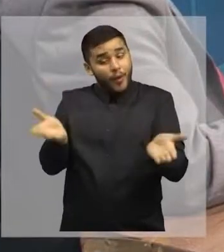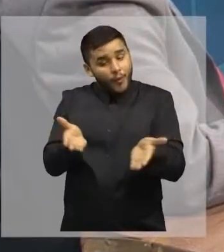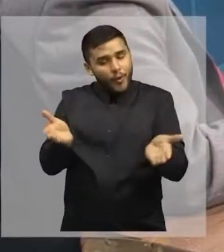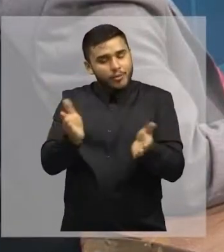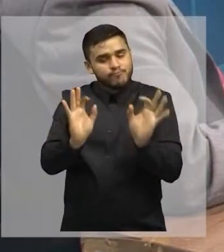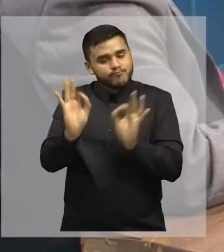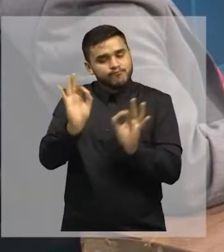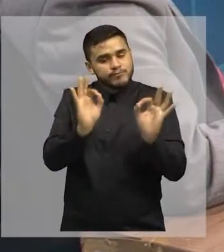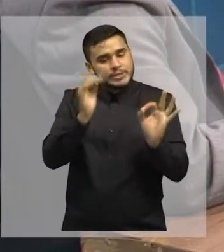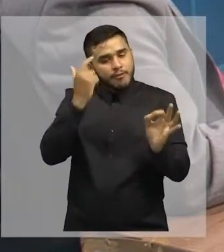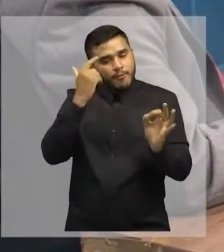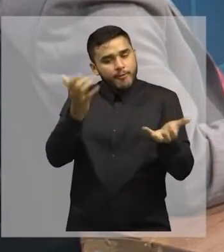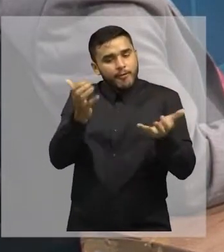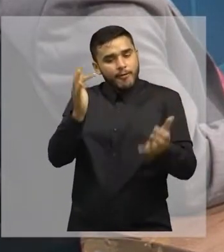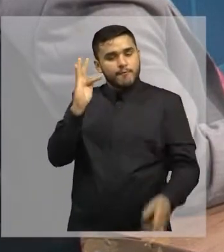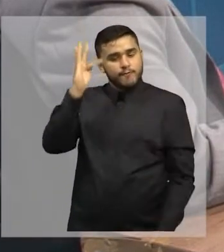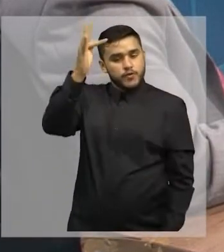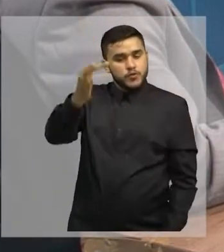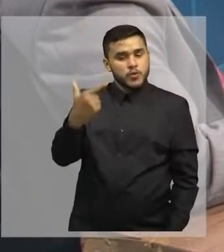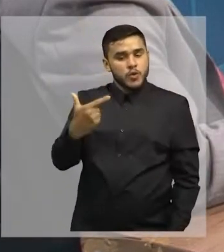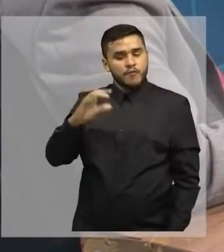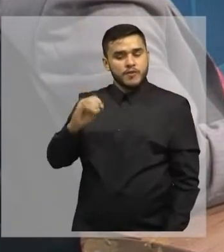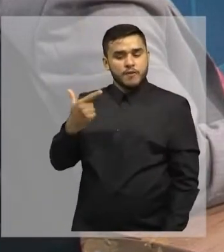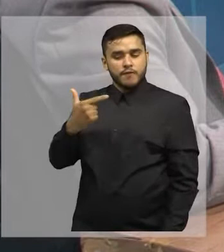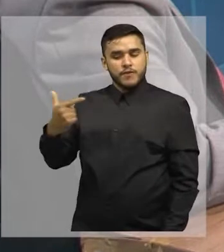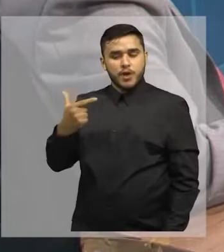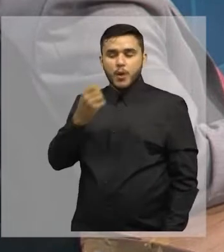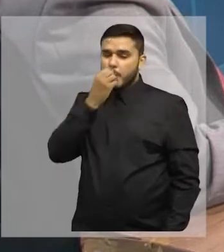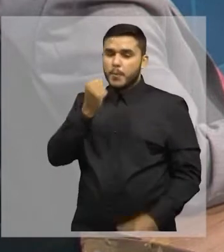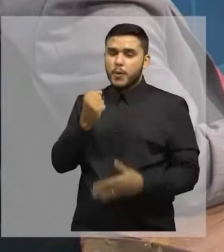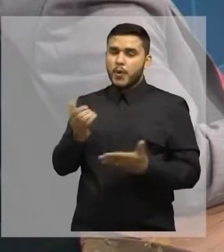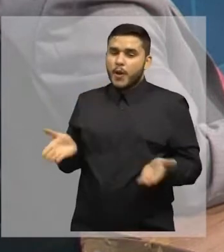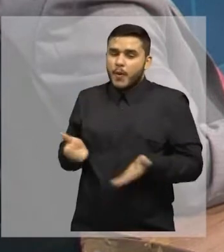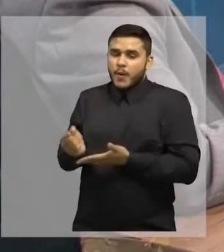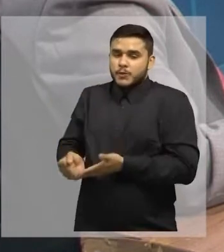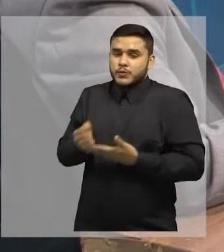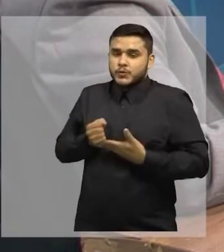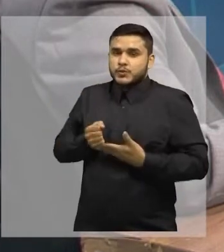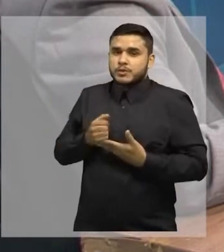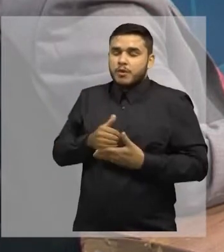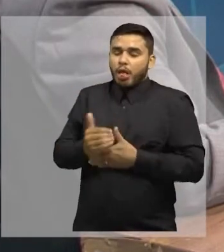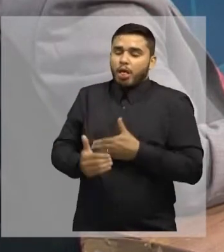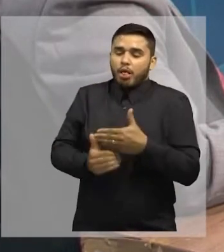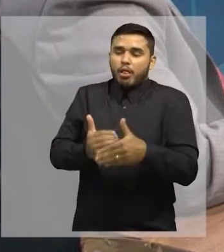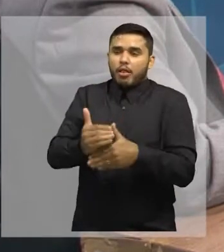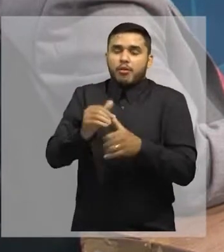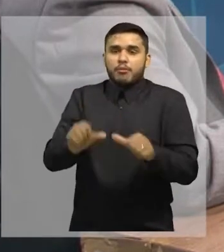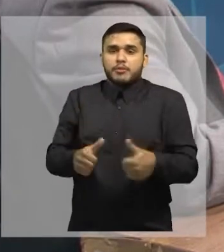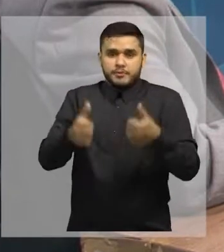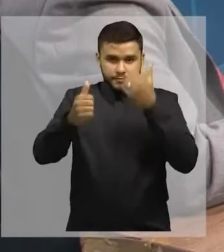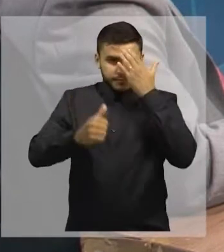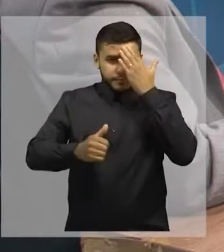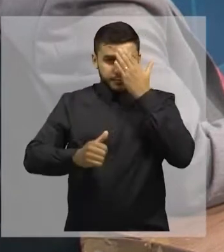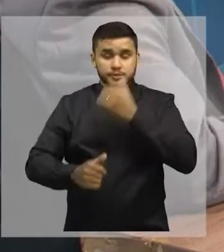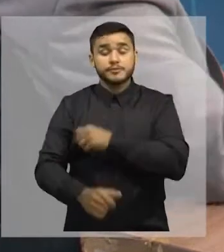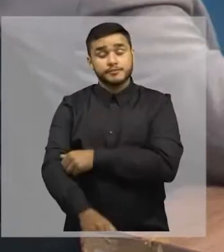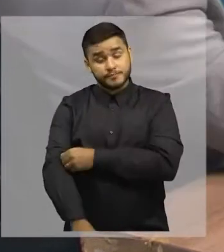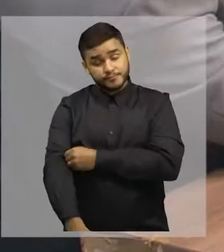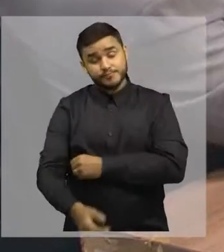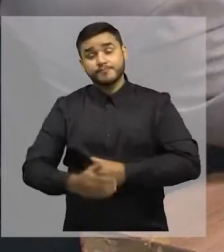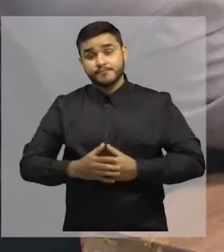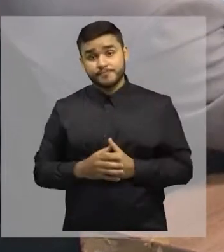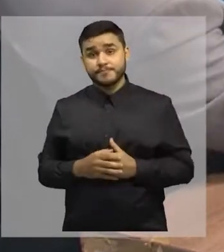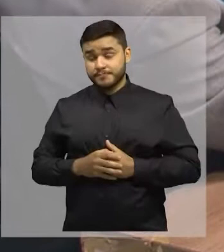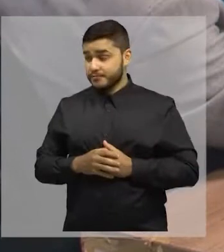gente vá entrar em temas muito conflituosos, né, onde os interesses eles vão estar... Sim, muitos dos deputados